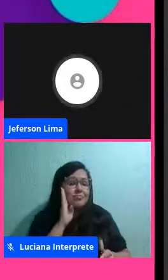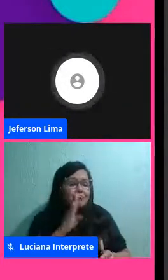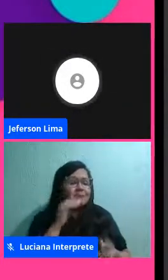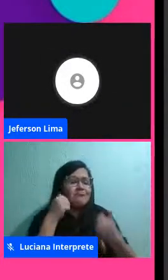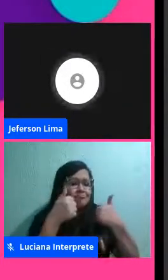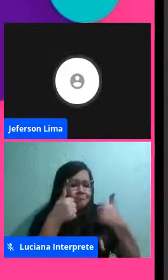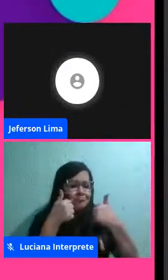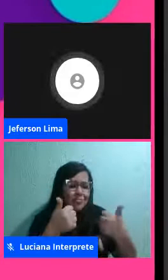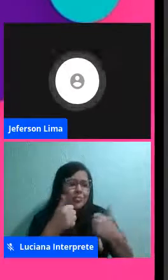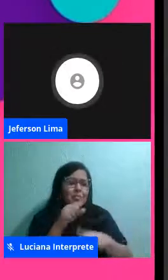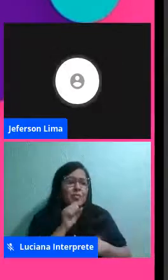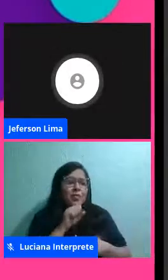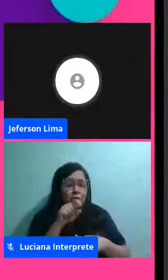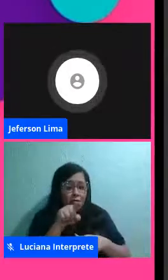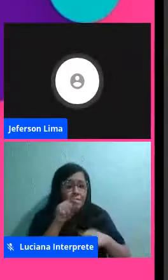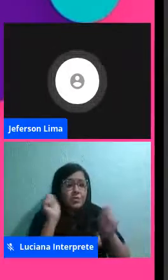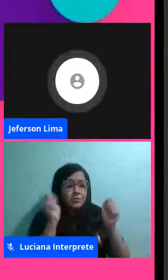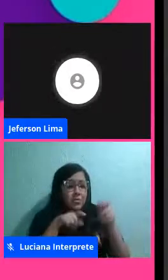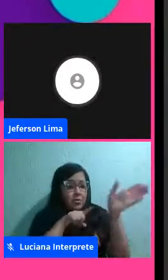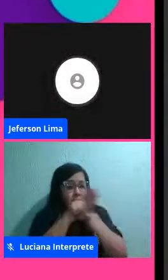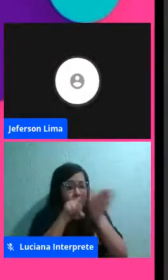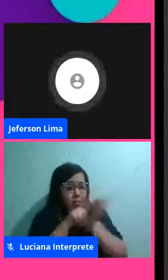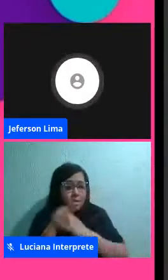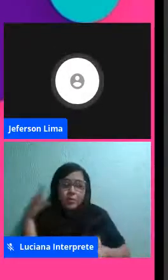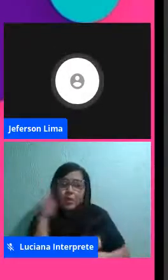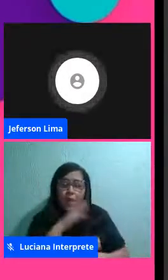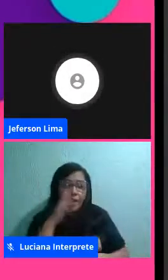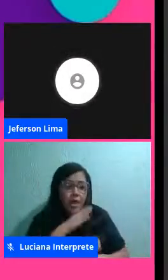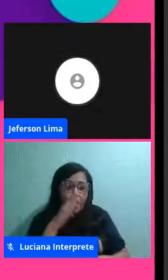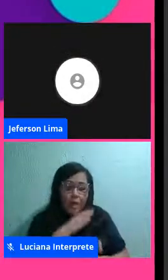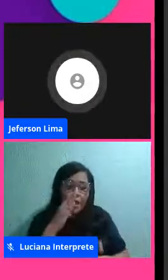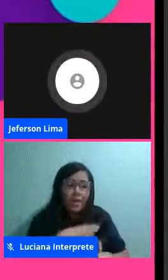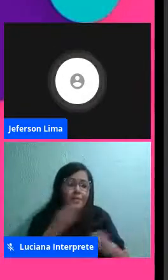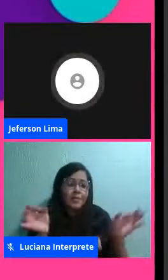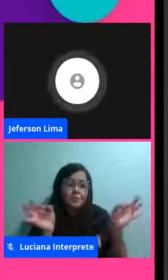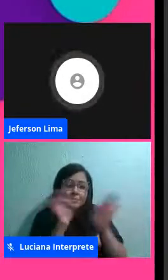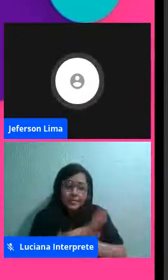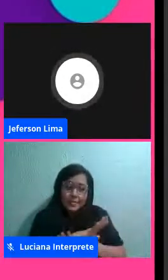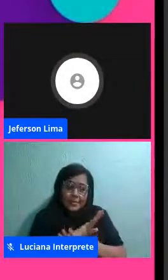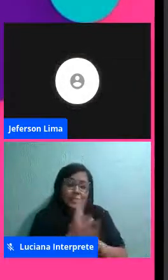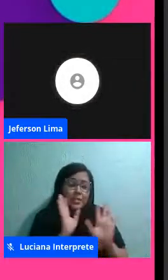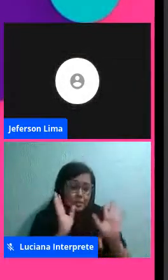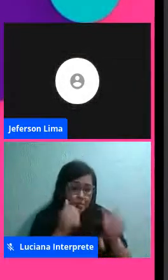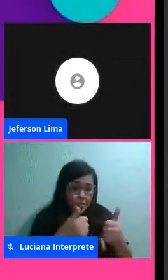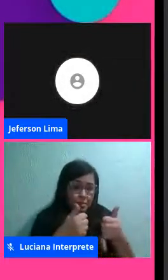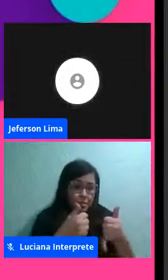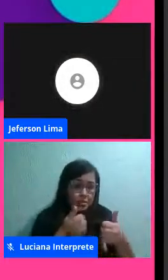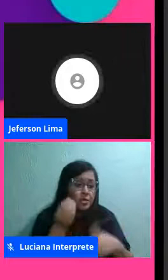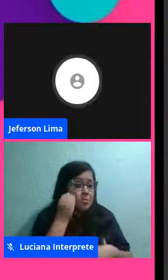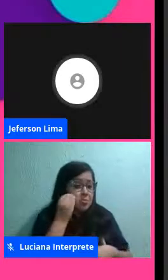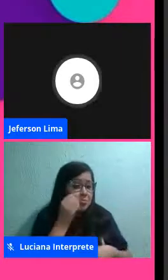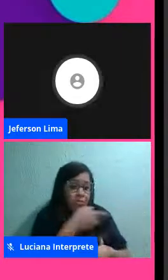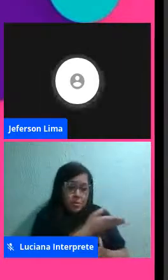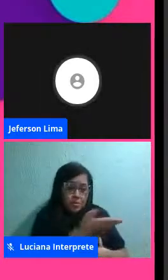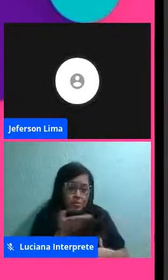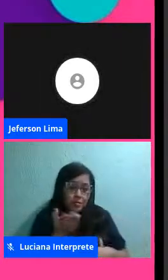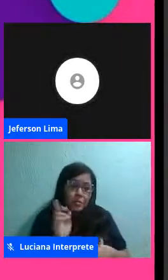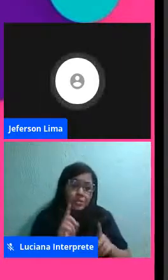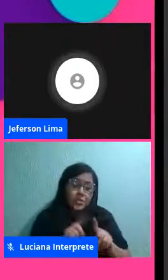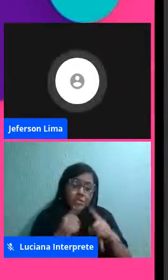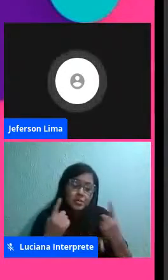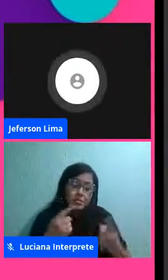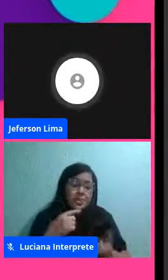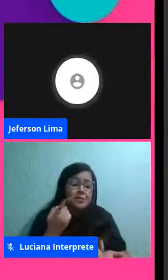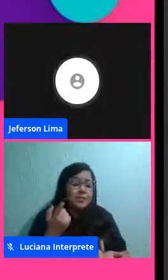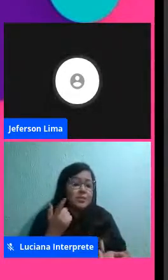as perguntas aí super rápido aí, que é só o tempo mesmo de finalizar aqui e eu mostrar para vocês. Infelizmente não vamos conseguir.